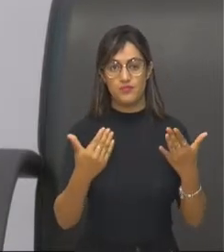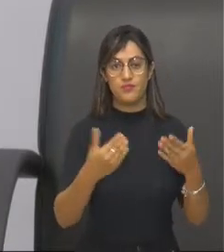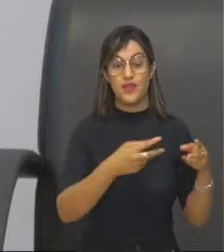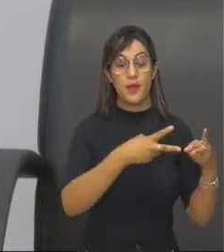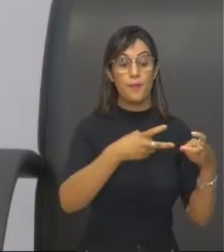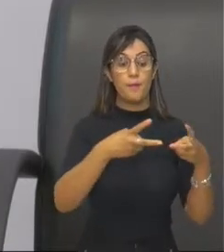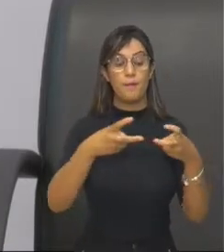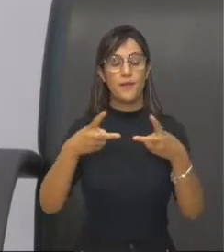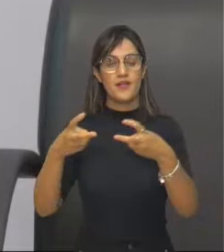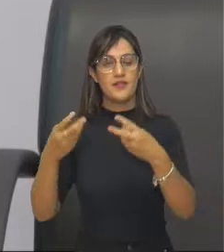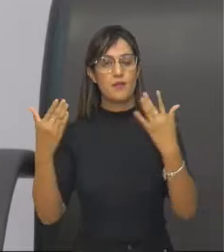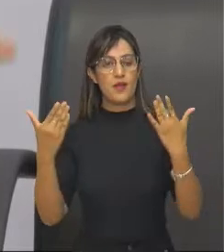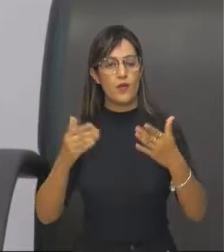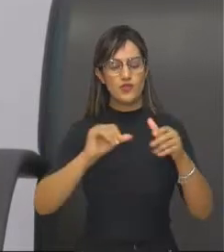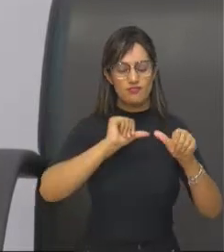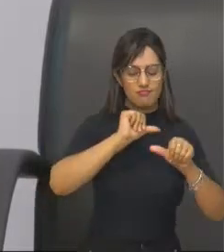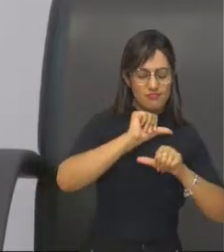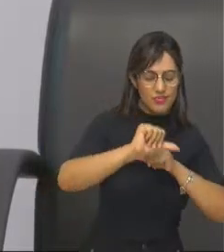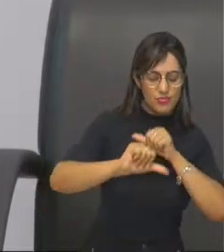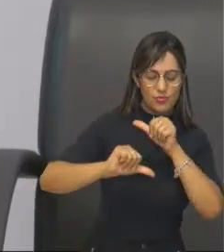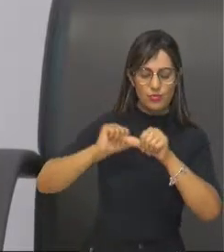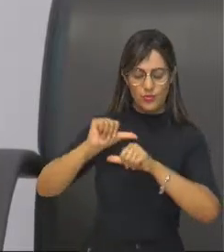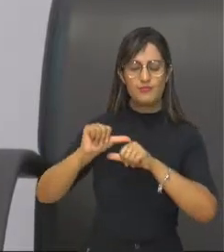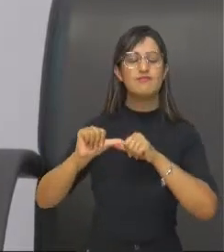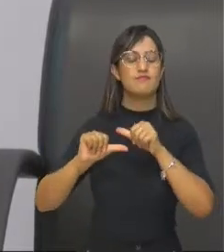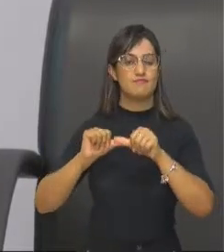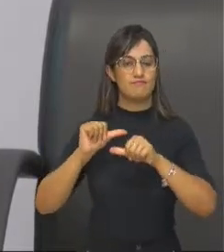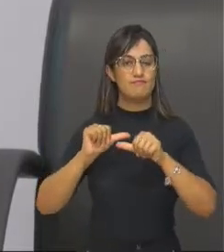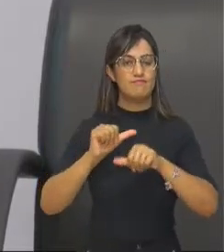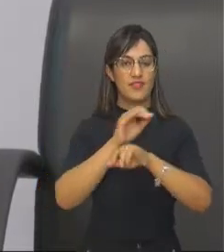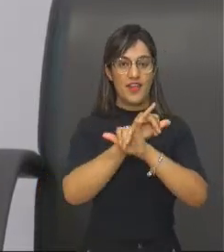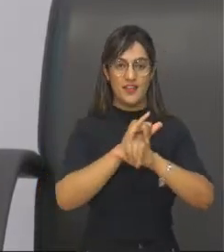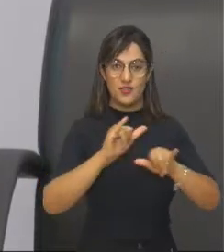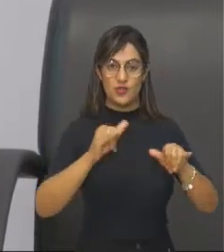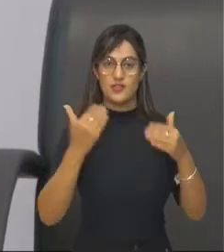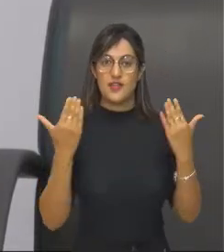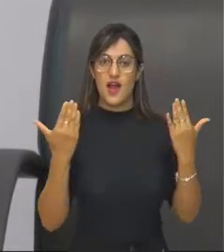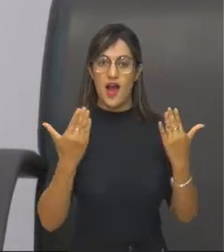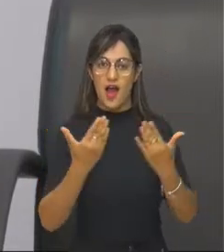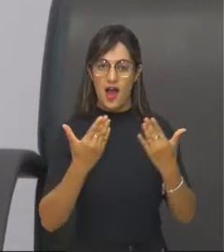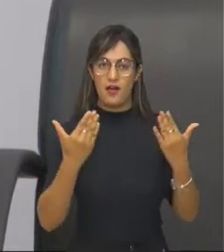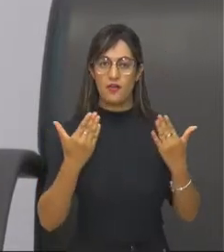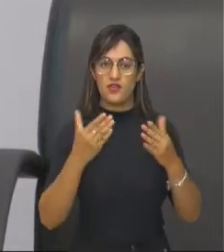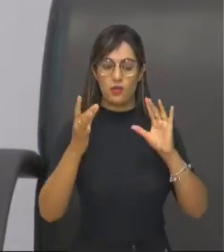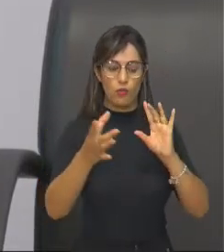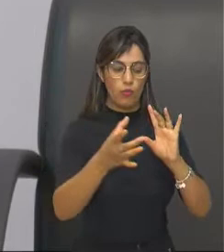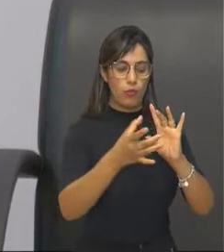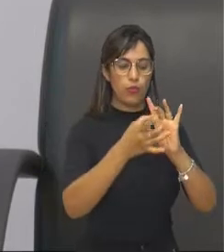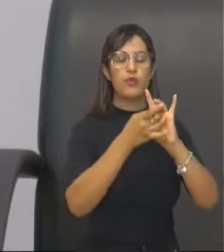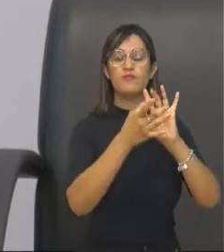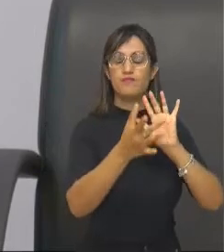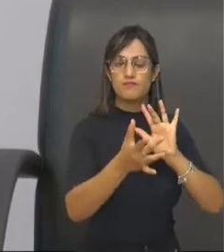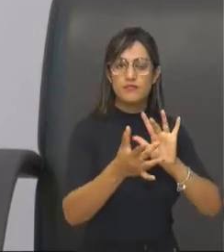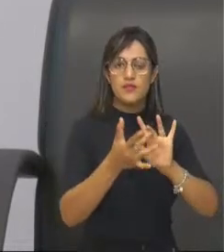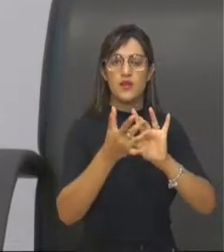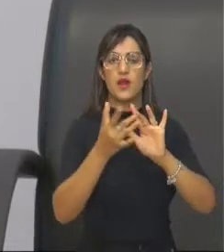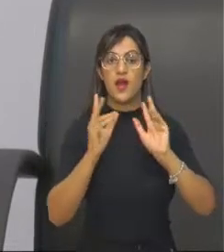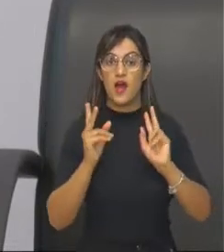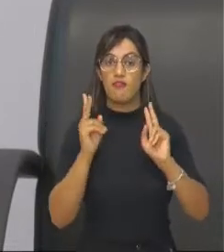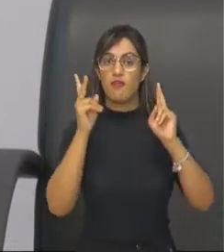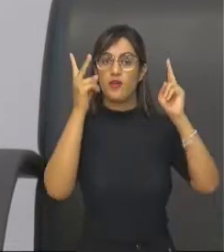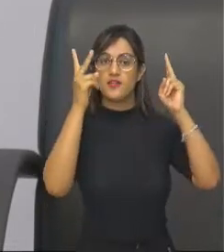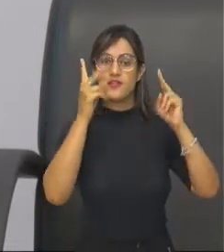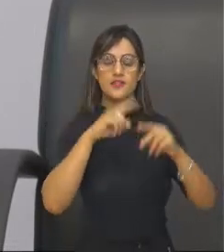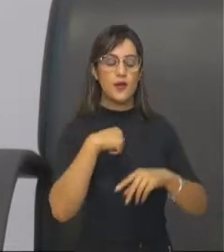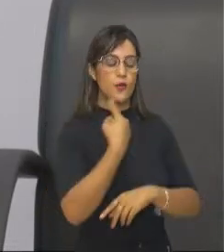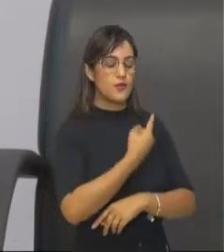o quanto isso mudou, o quanto Keila falou que as notícias agora estão sendo vinculadas com relação à valorização da nossa